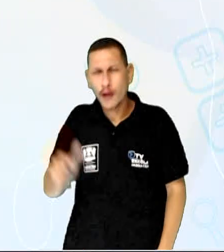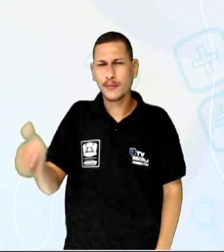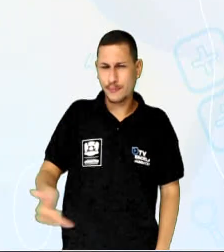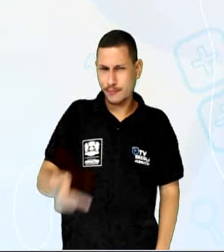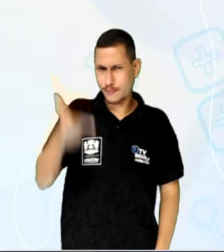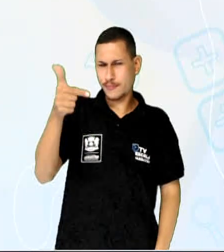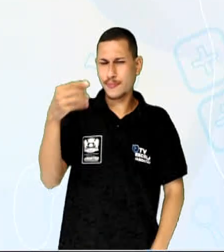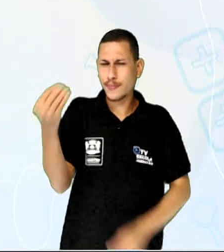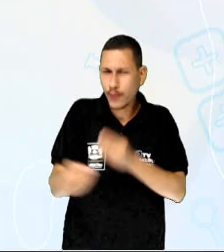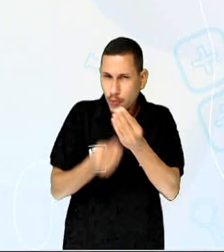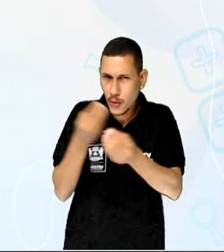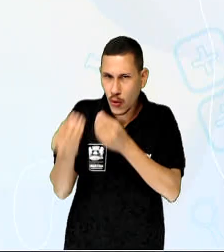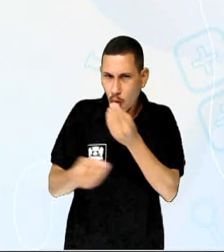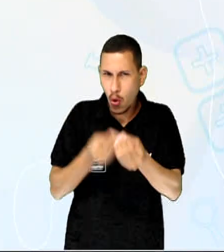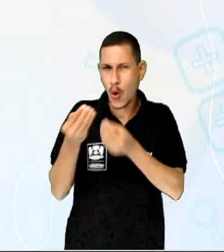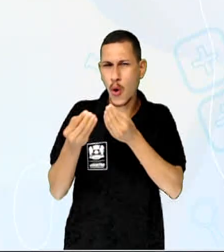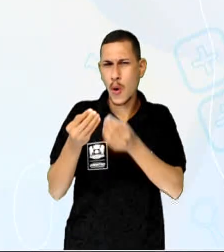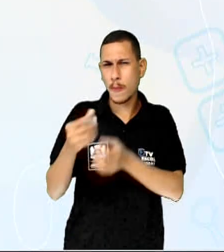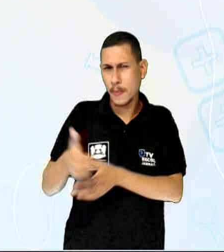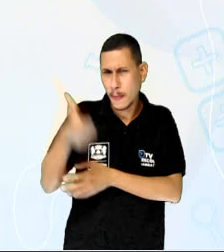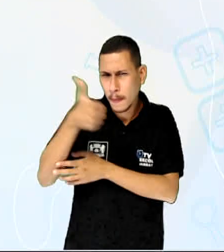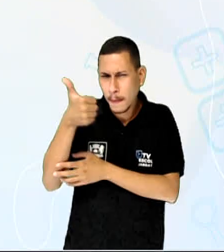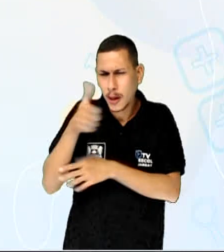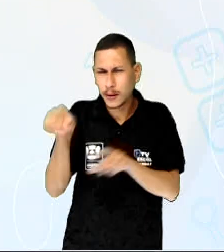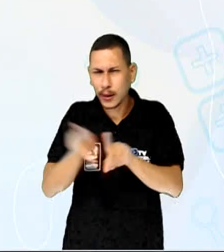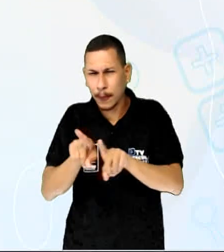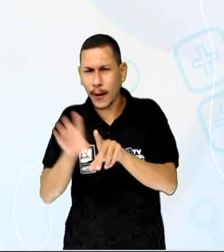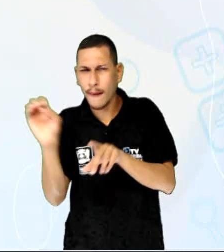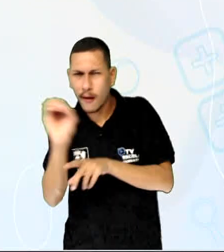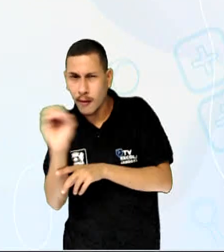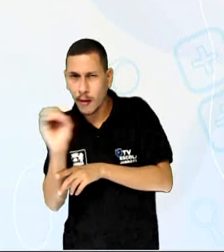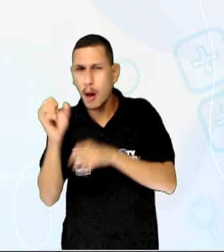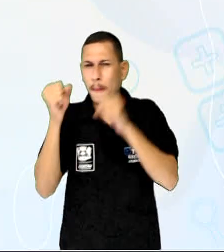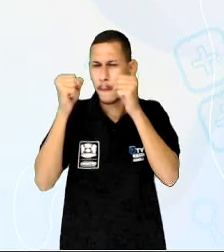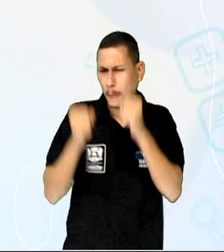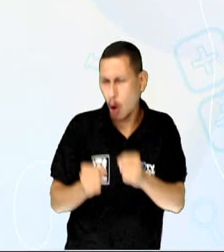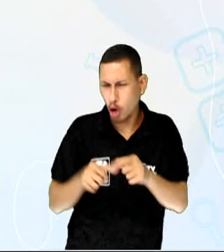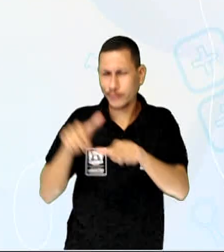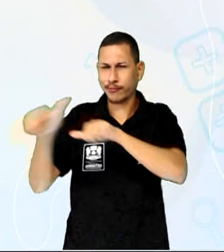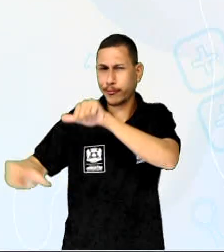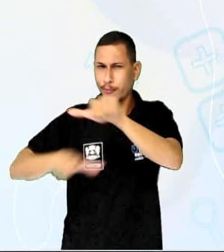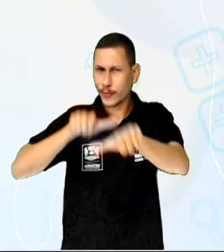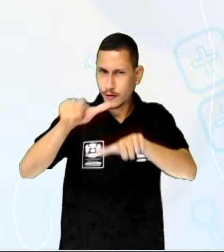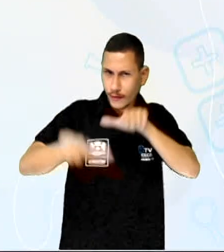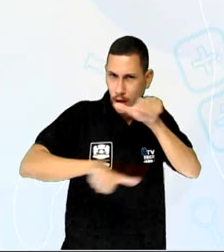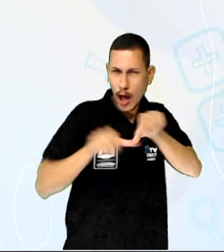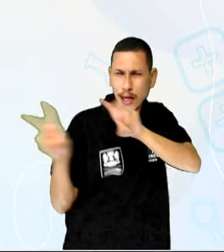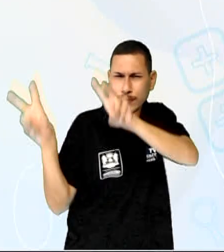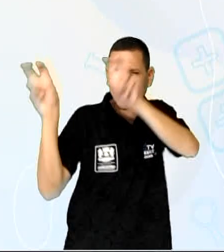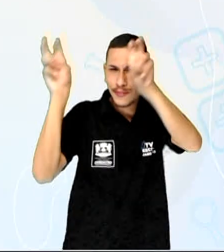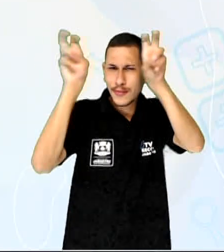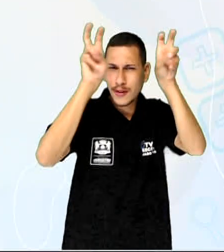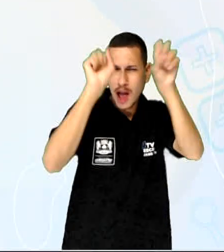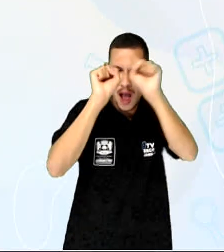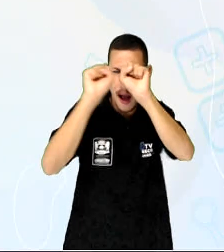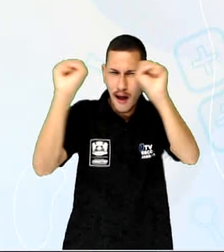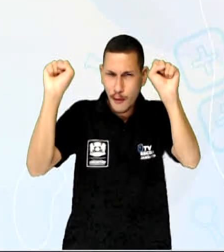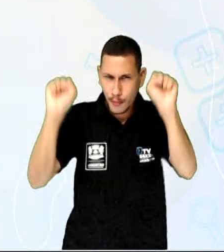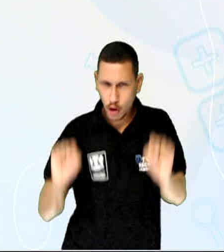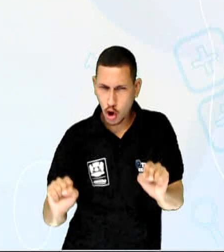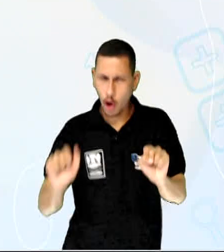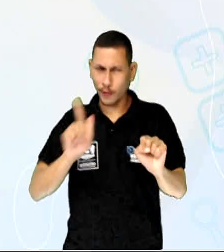assim como a first e a zero, também pode modificar a questão da sua estrutura,